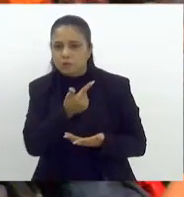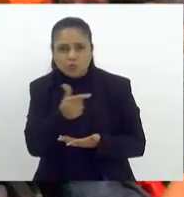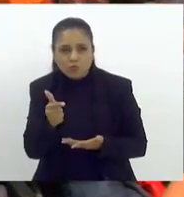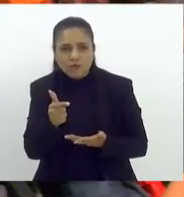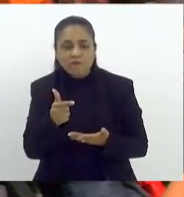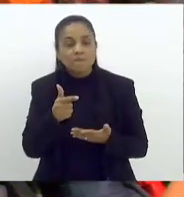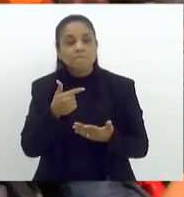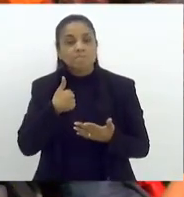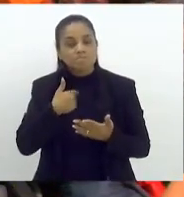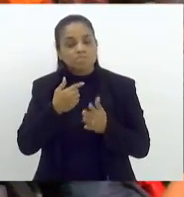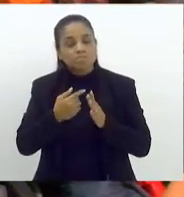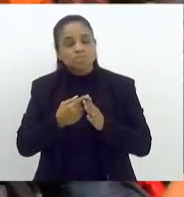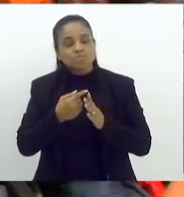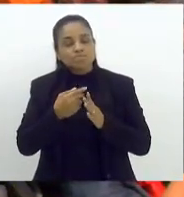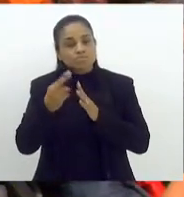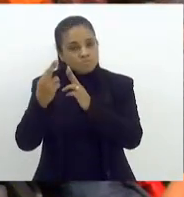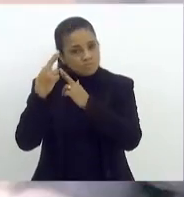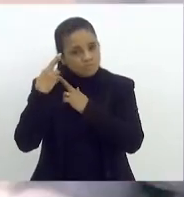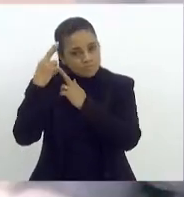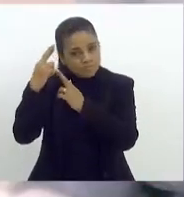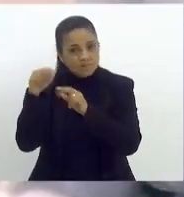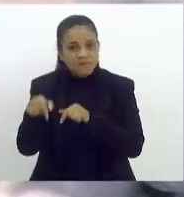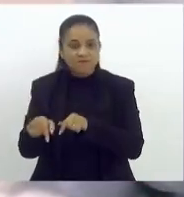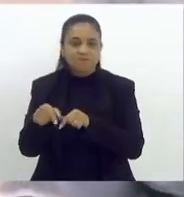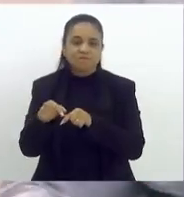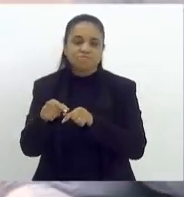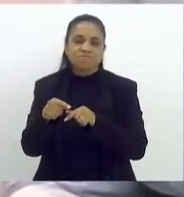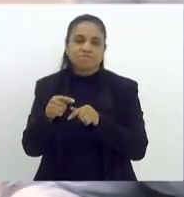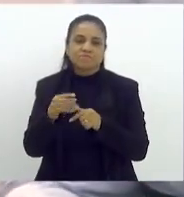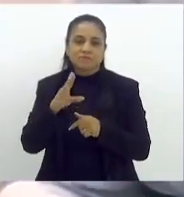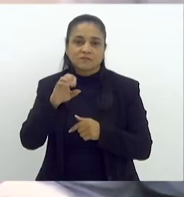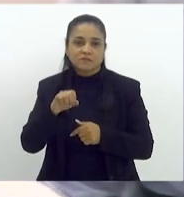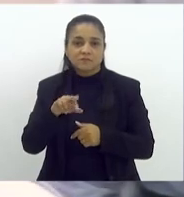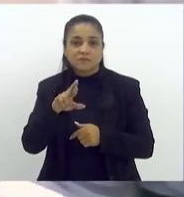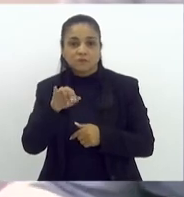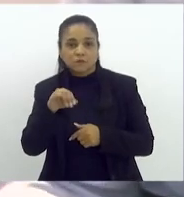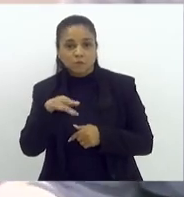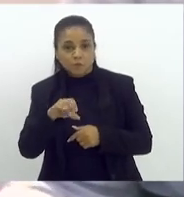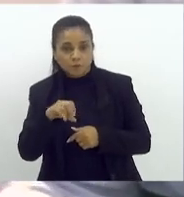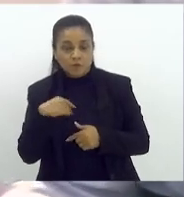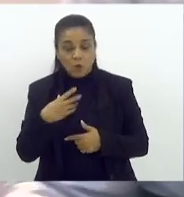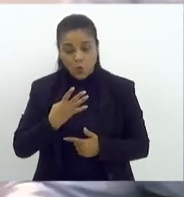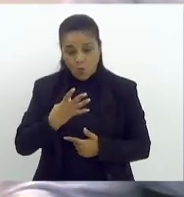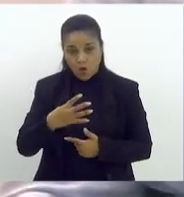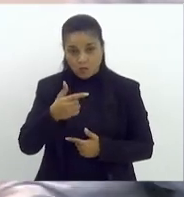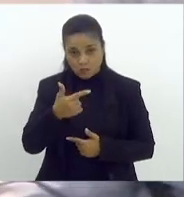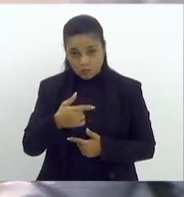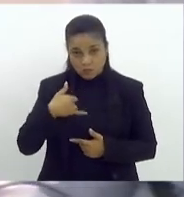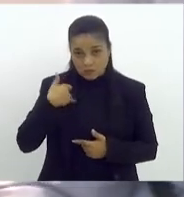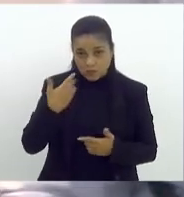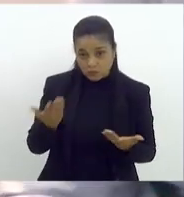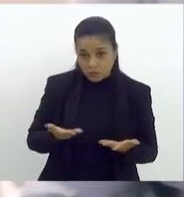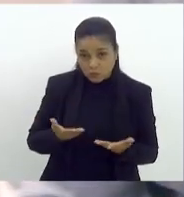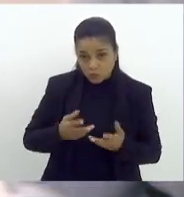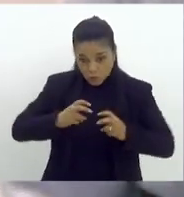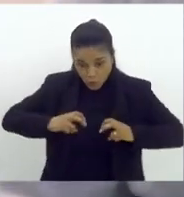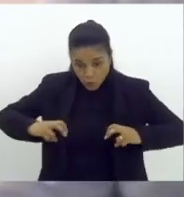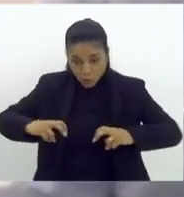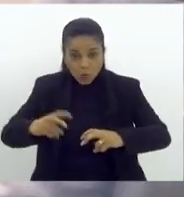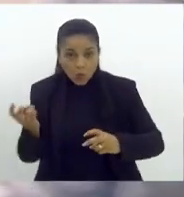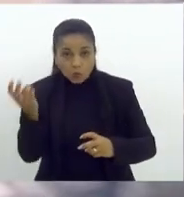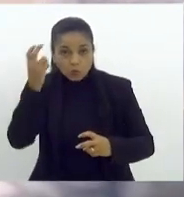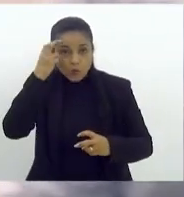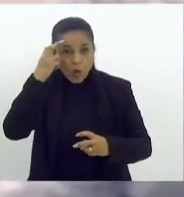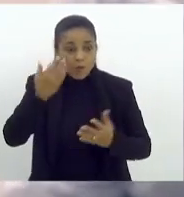como o Mestre de Cerimônia eu tenho 41 anos hoje hoje em dia não faço a roda cultural por mim não eu faço